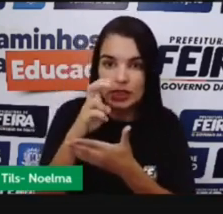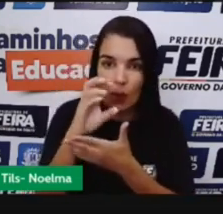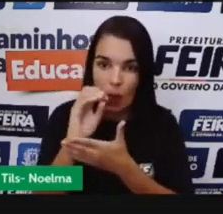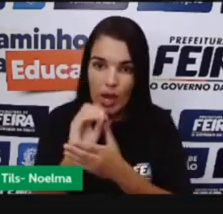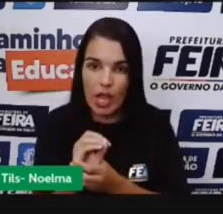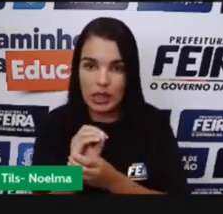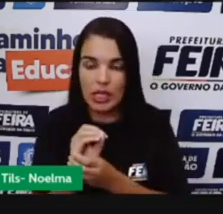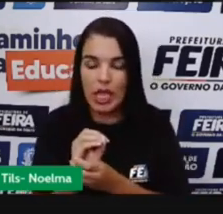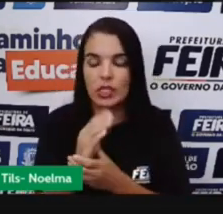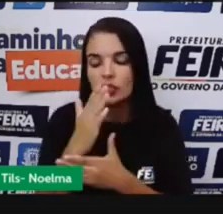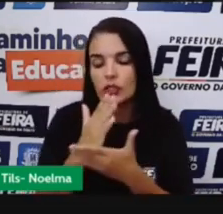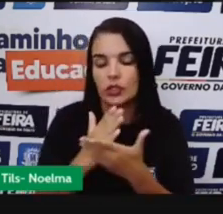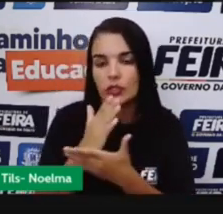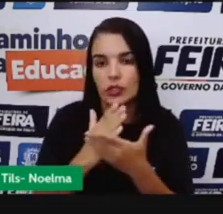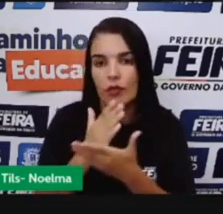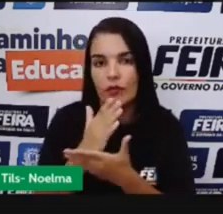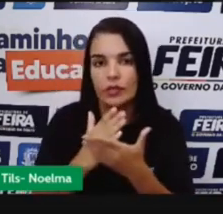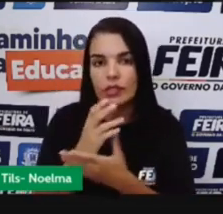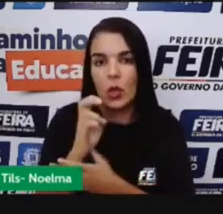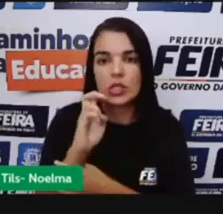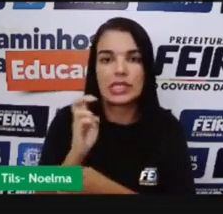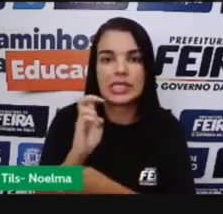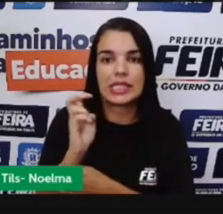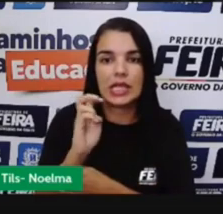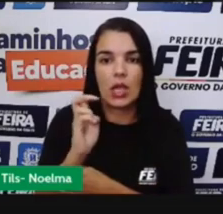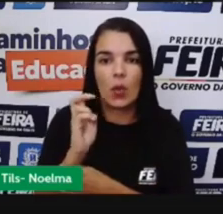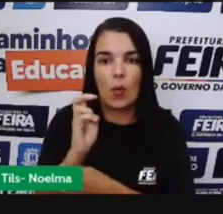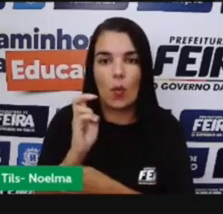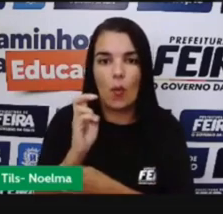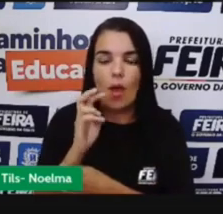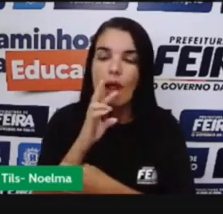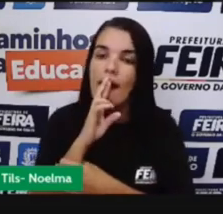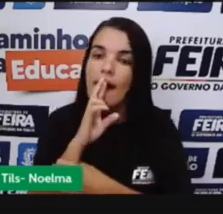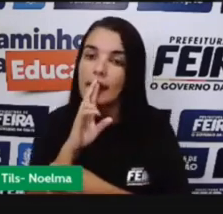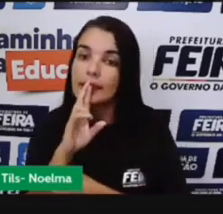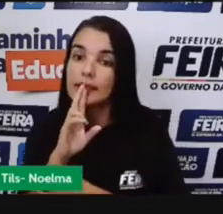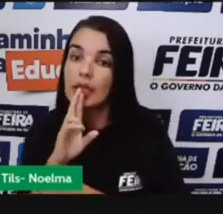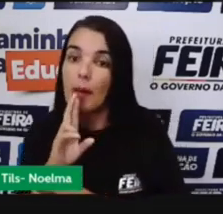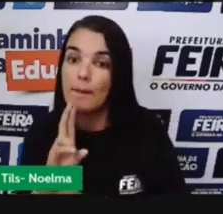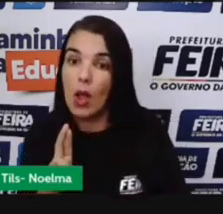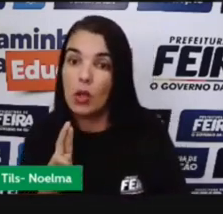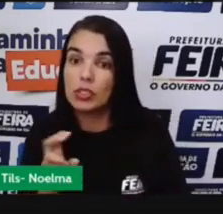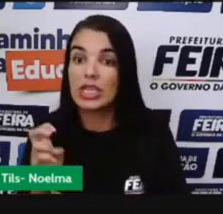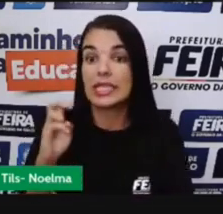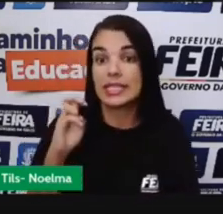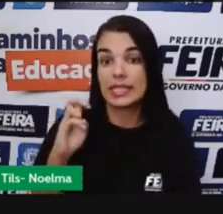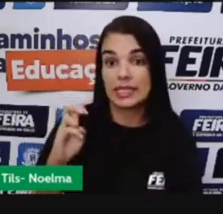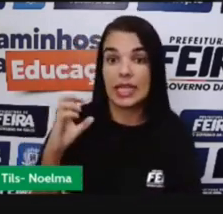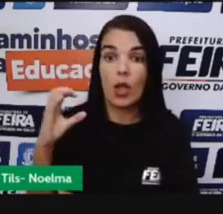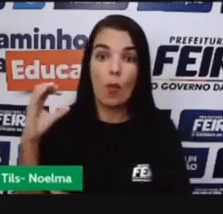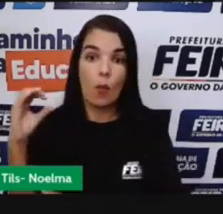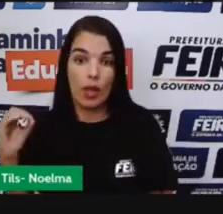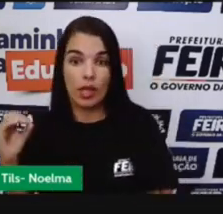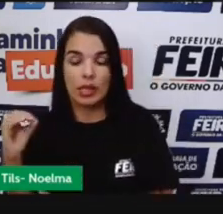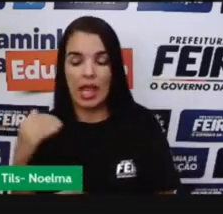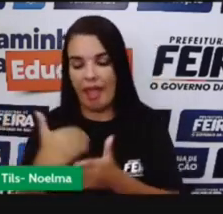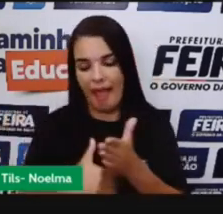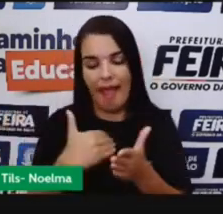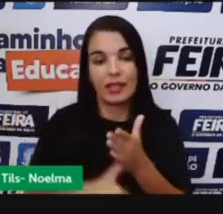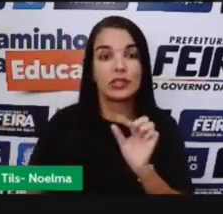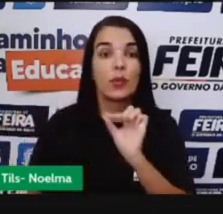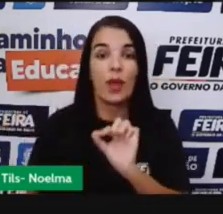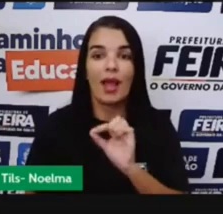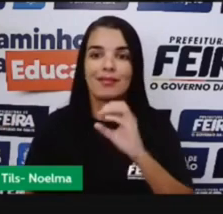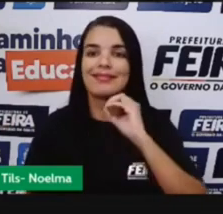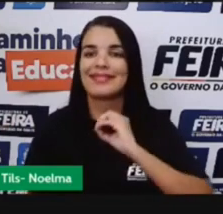250 divisor o numeral 5, quociente o número 50 e com o resto nós temos